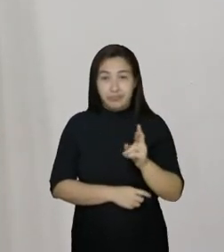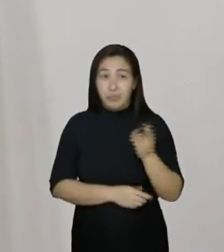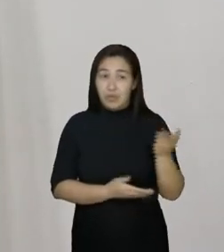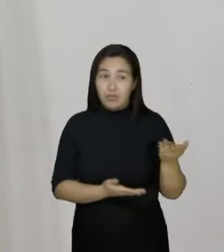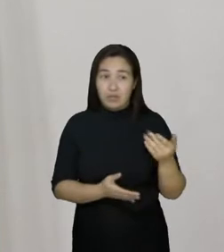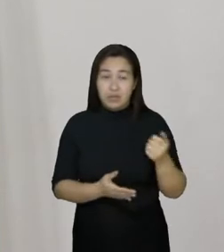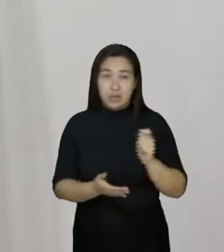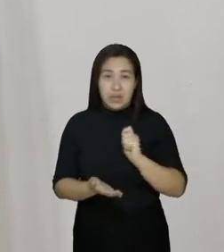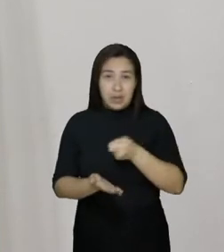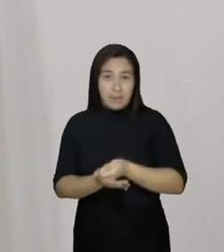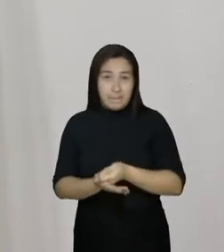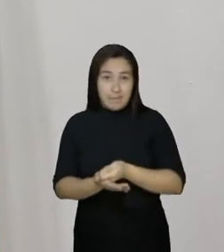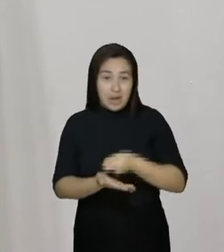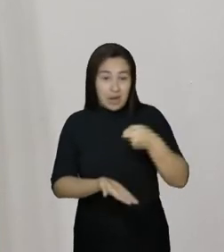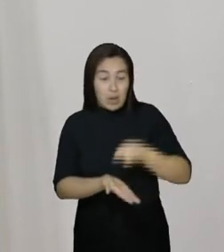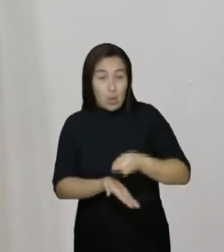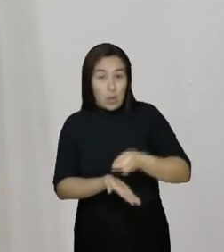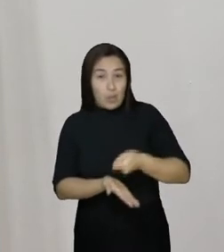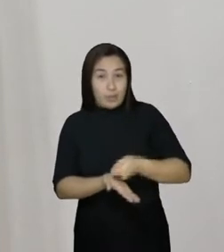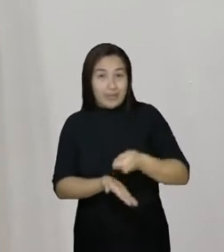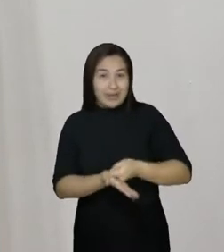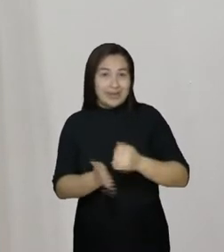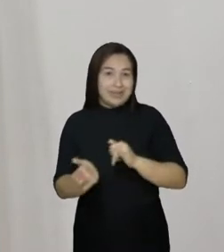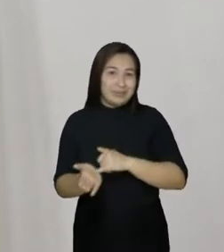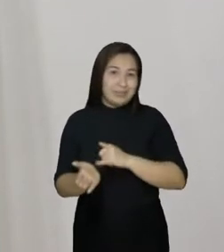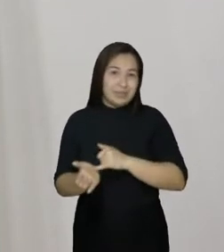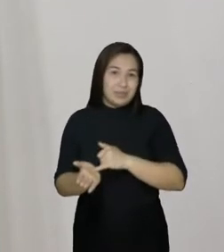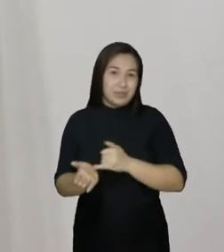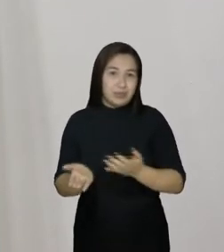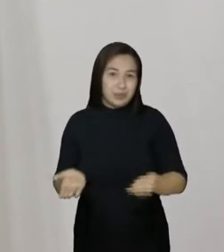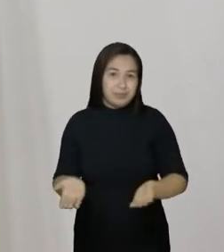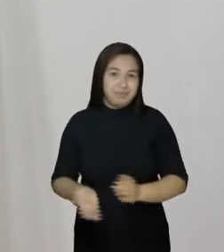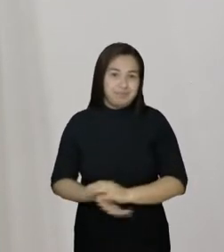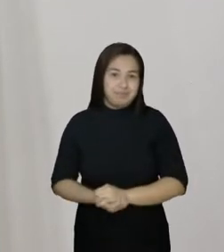isso voluntariamente, você é obrigado a pagar impostos, né?